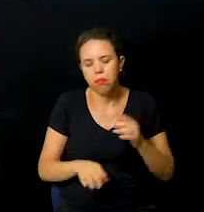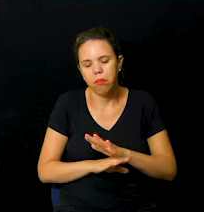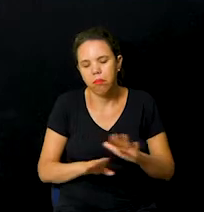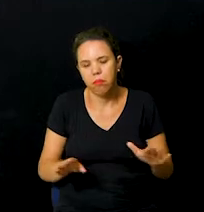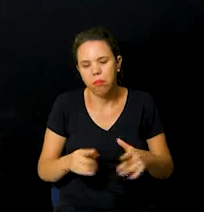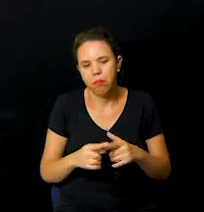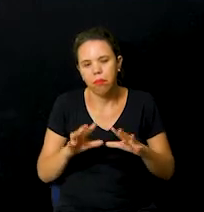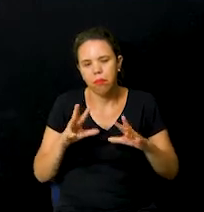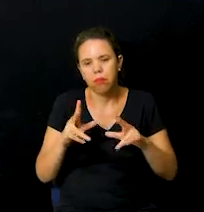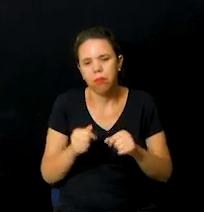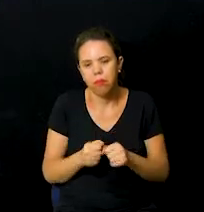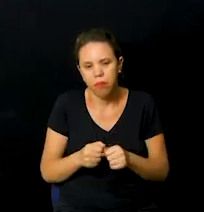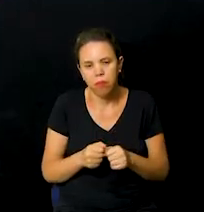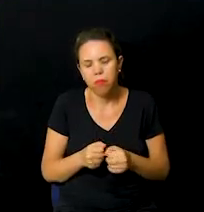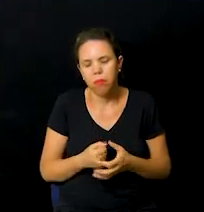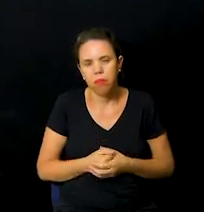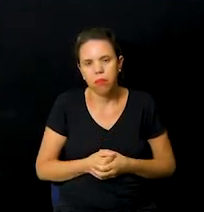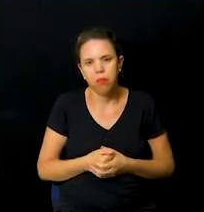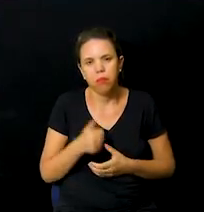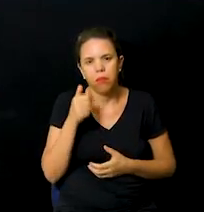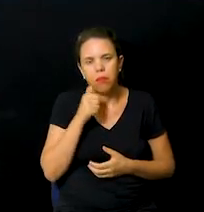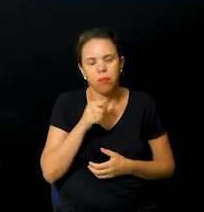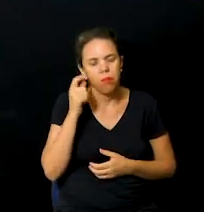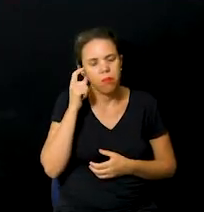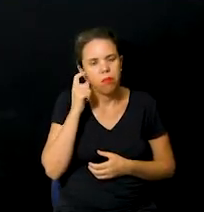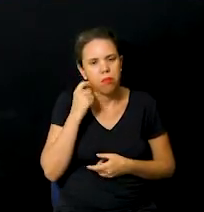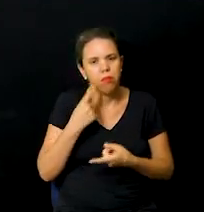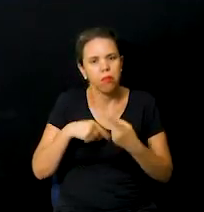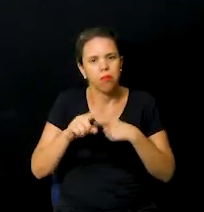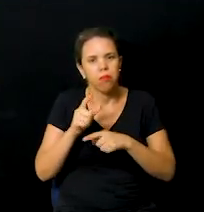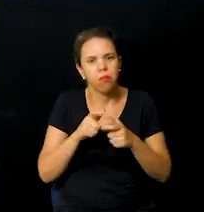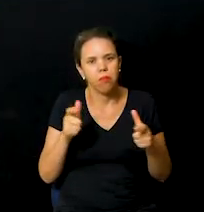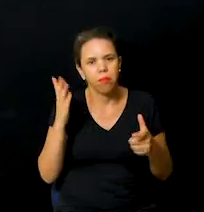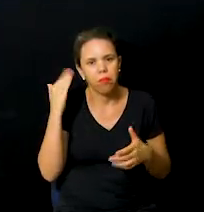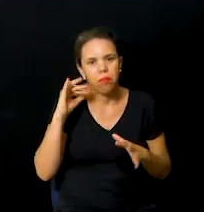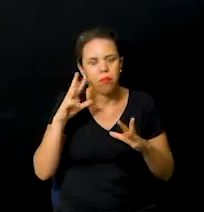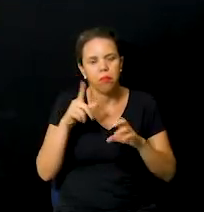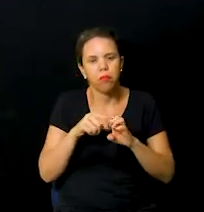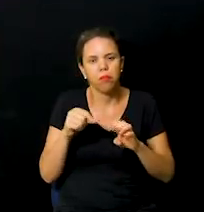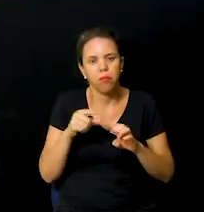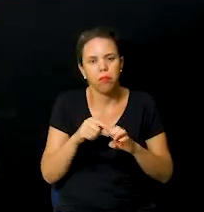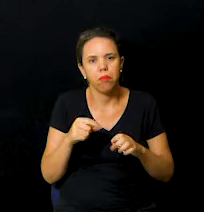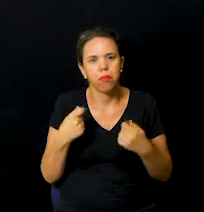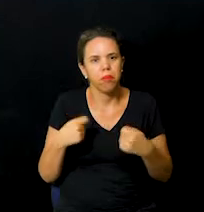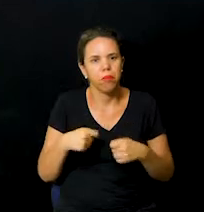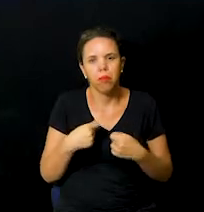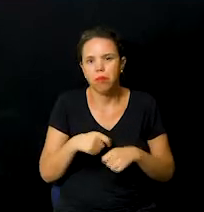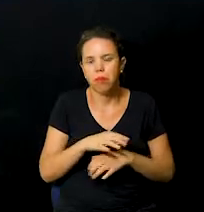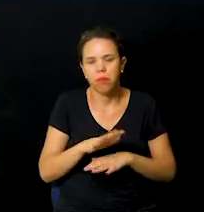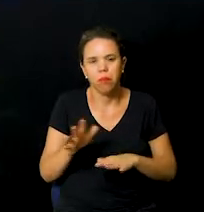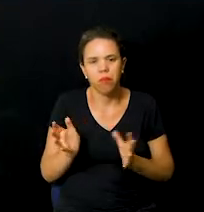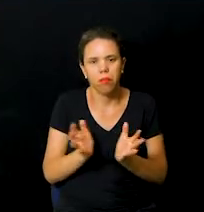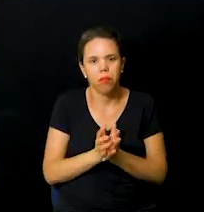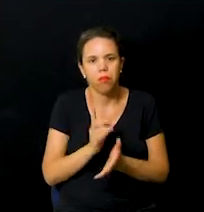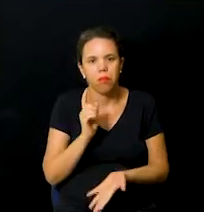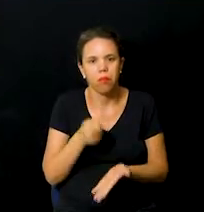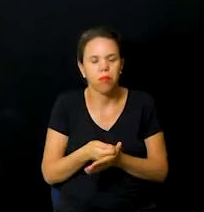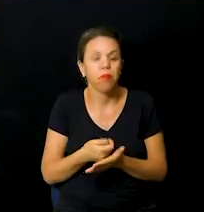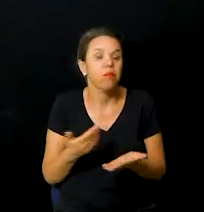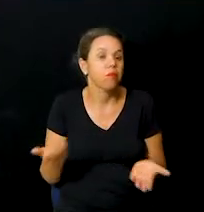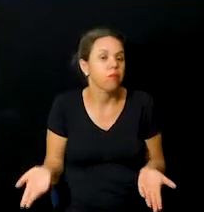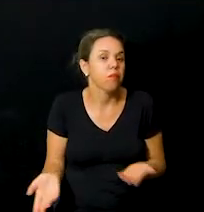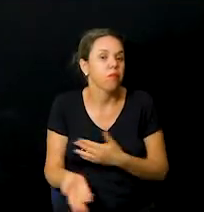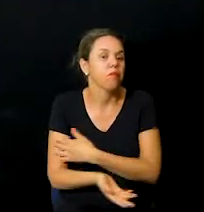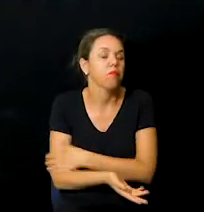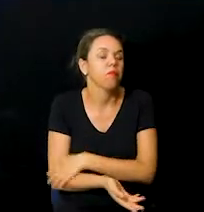mais o menor sentido, porque está todo mundo super culto, as mulheres estão bombando, sabem tudo do empreendedorismo, não precisam mais da rede de mulheres